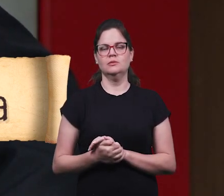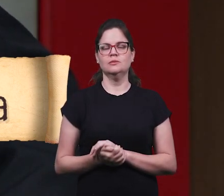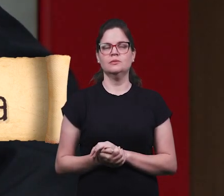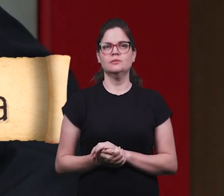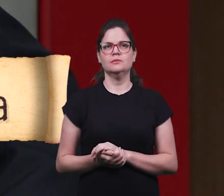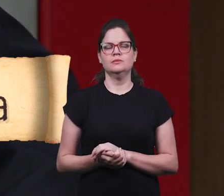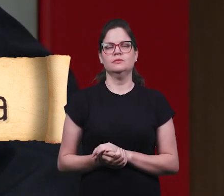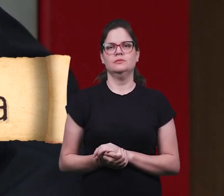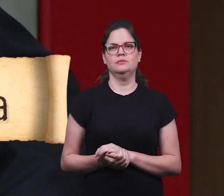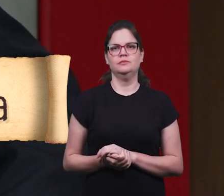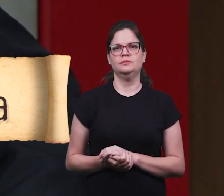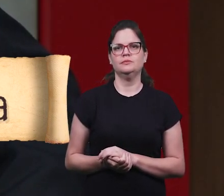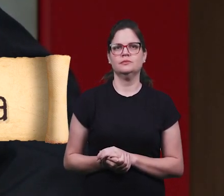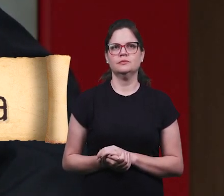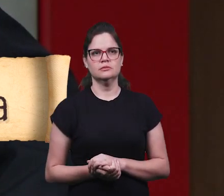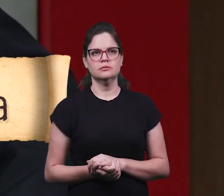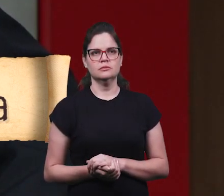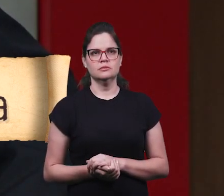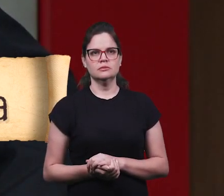ele